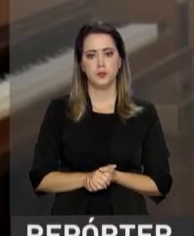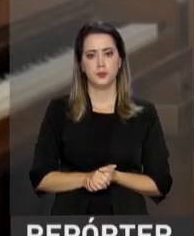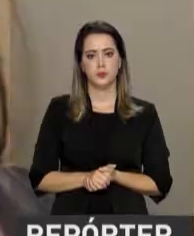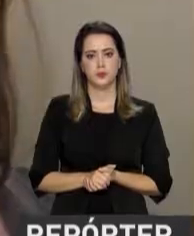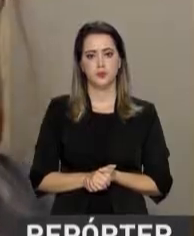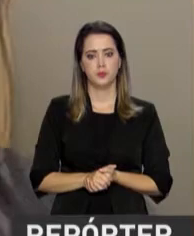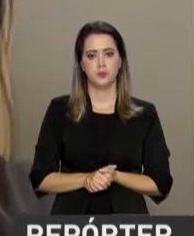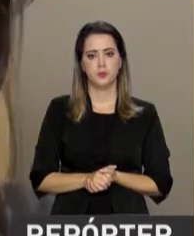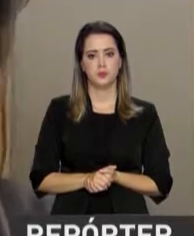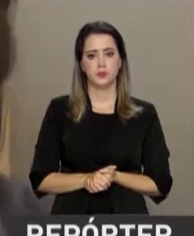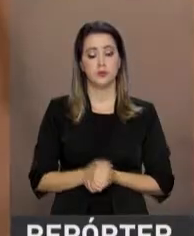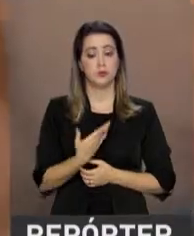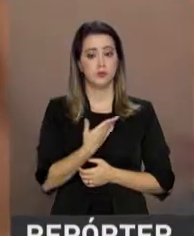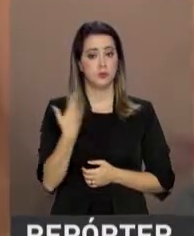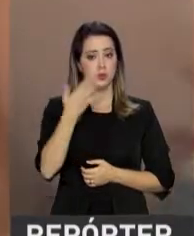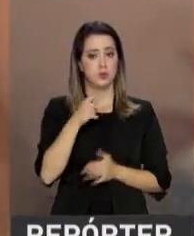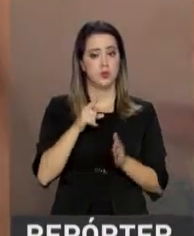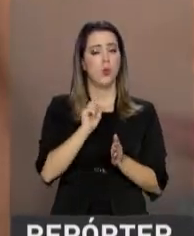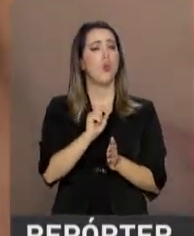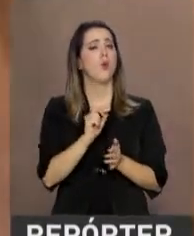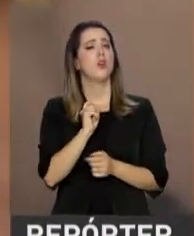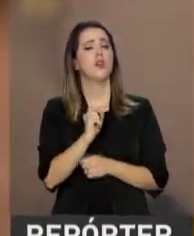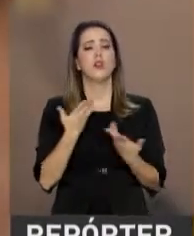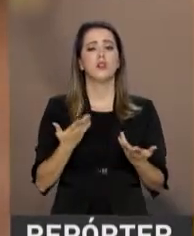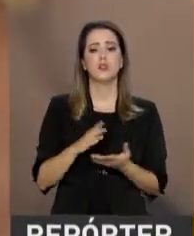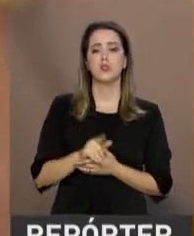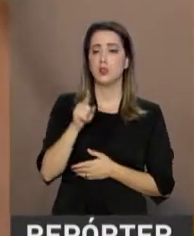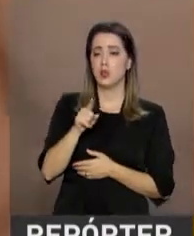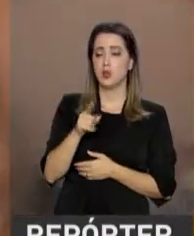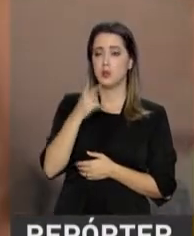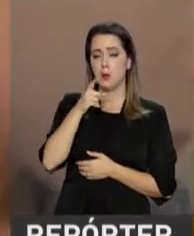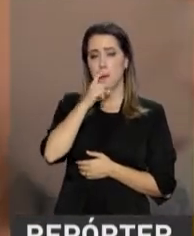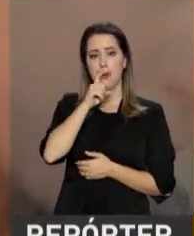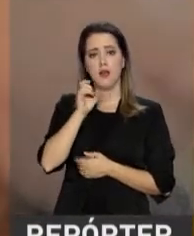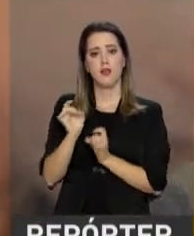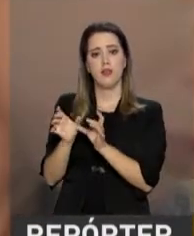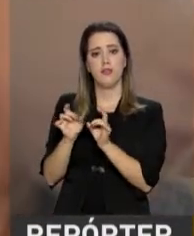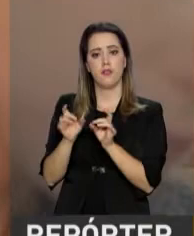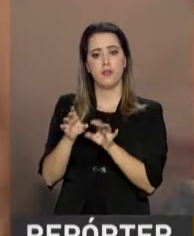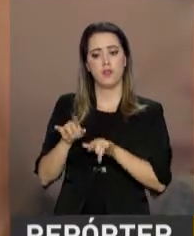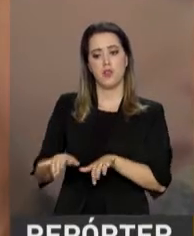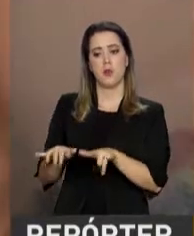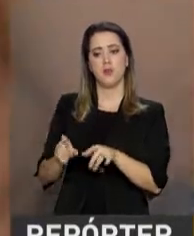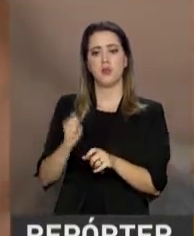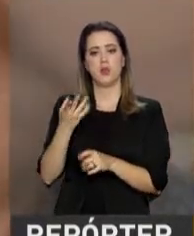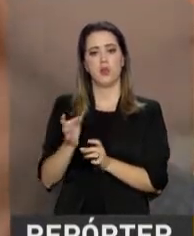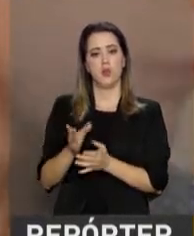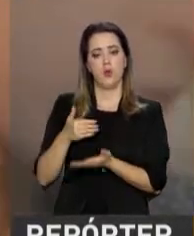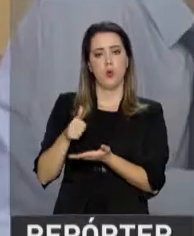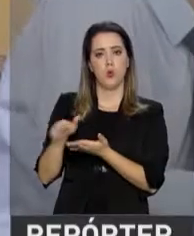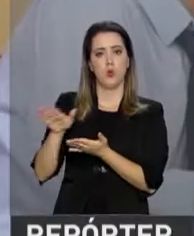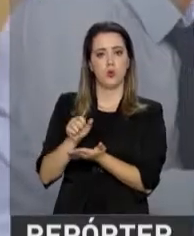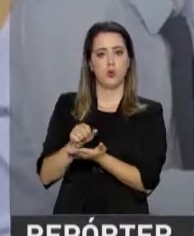que está acontecendo no teu pai e ele quer vender o piano ou dispensar a linha para controlar o orçamento de